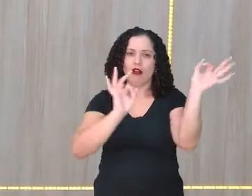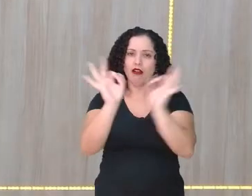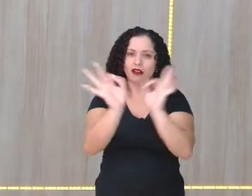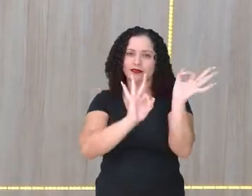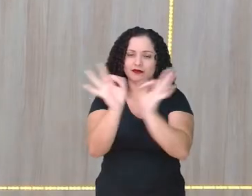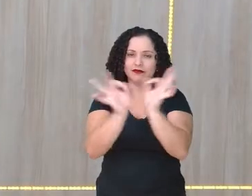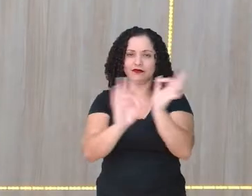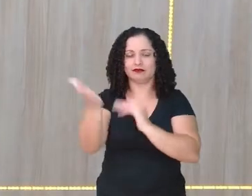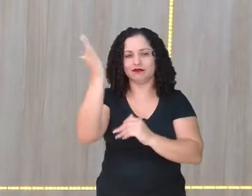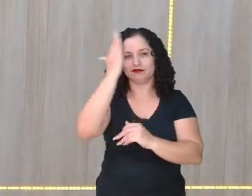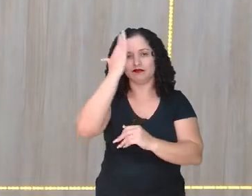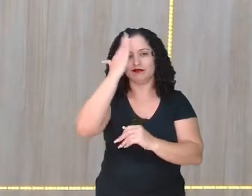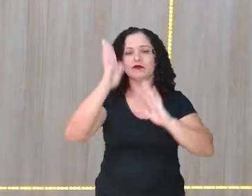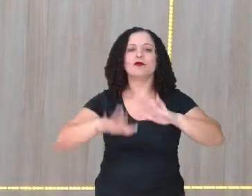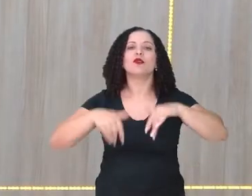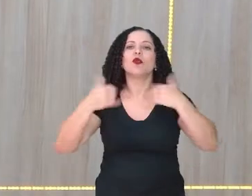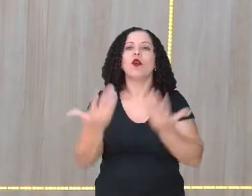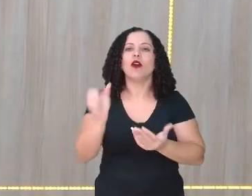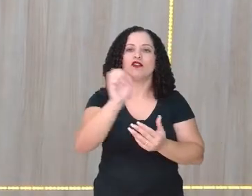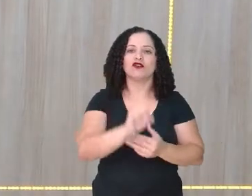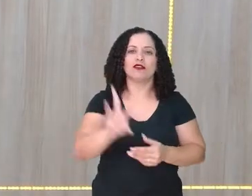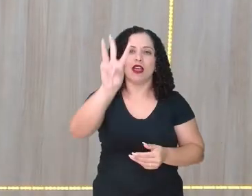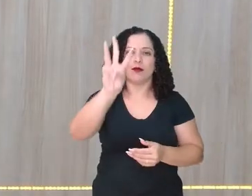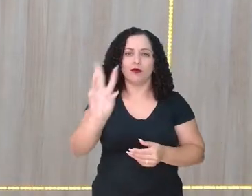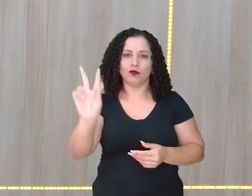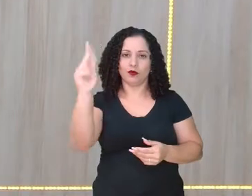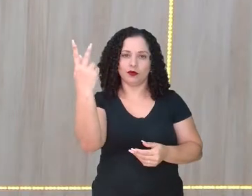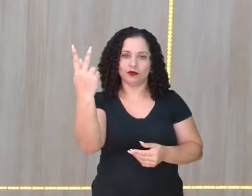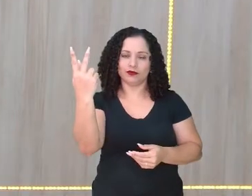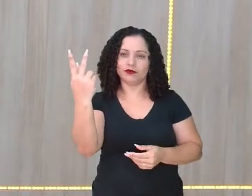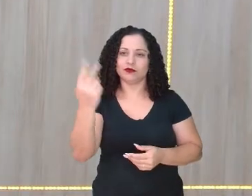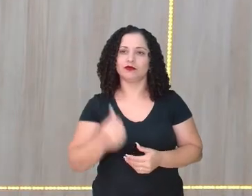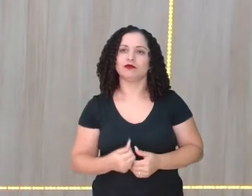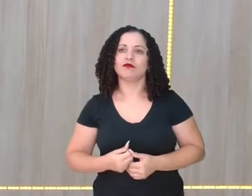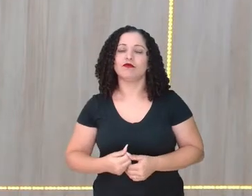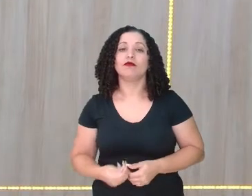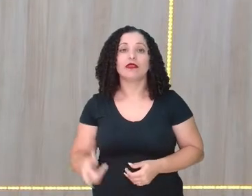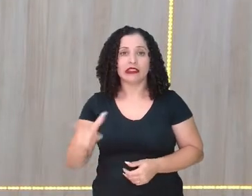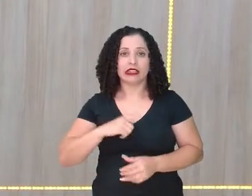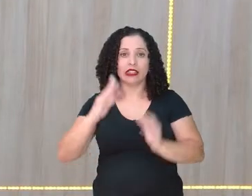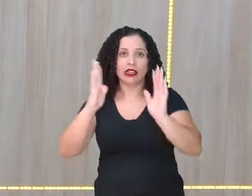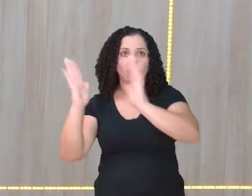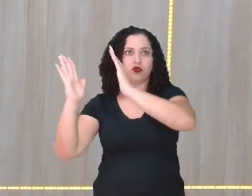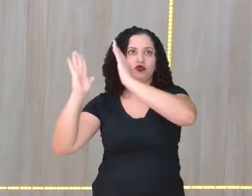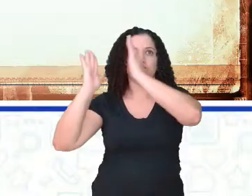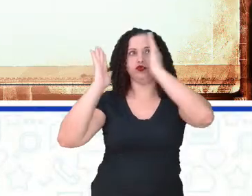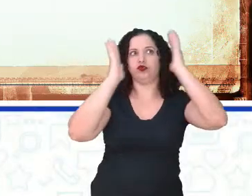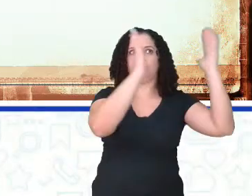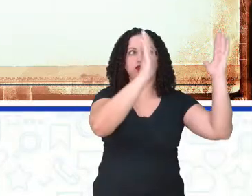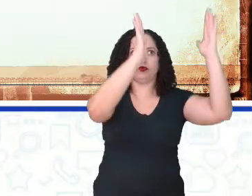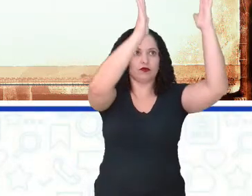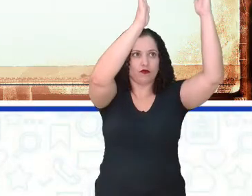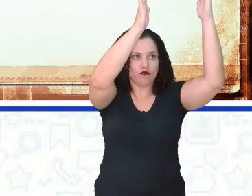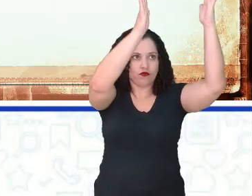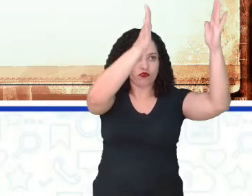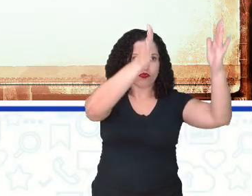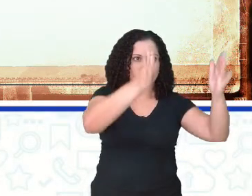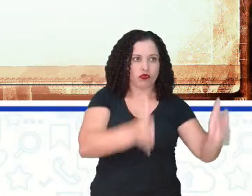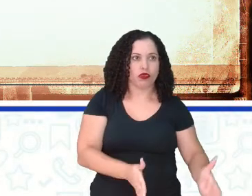são as double words. Aqui no seu lado esquerdo vai estar todas as nuances, tá? What,